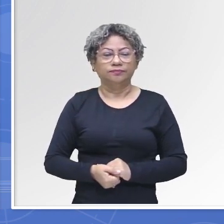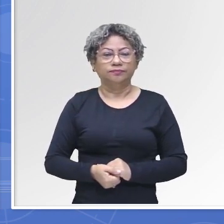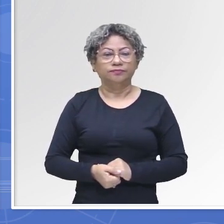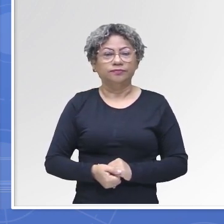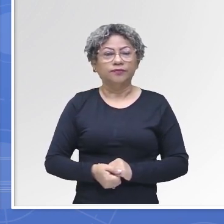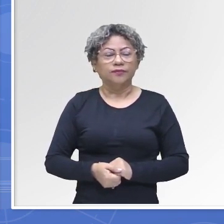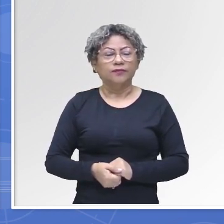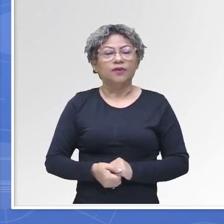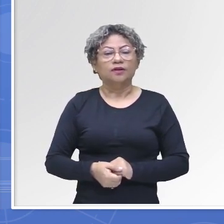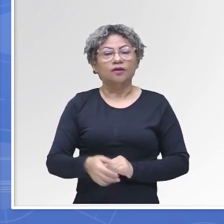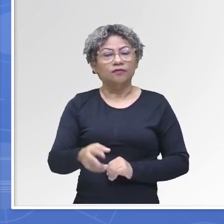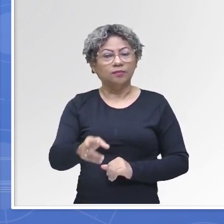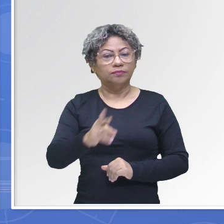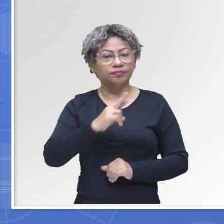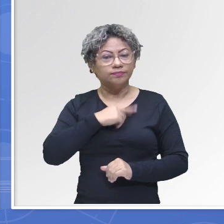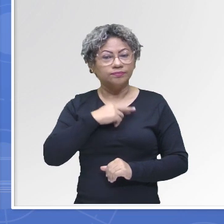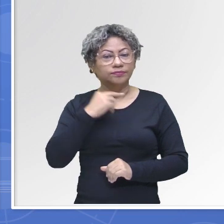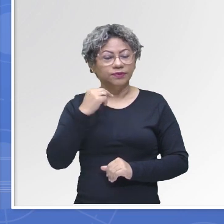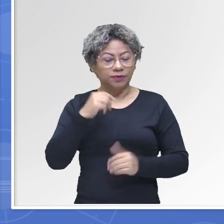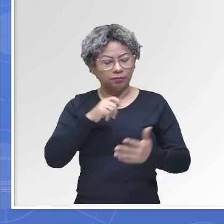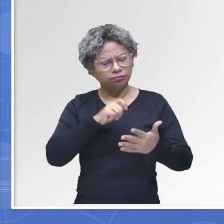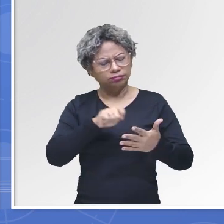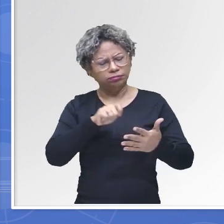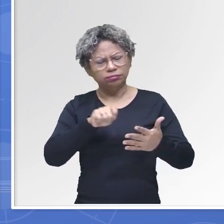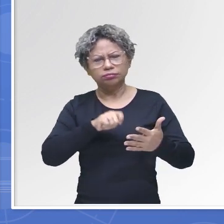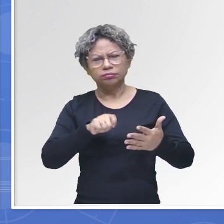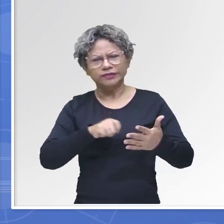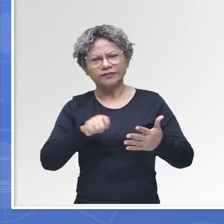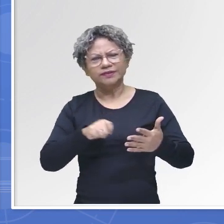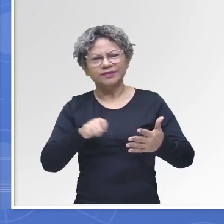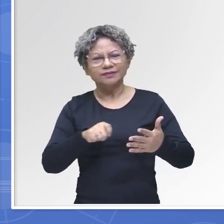os comentários. Vejam que nós